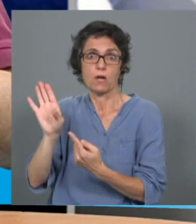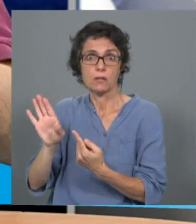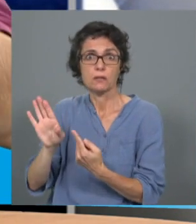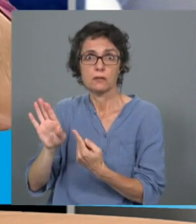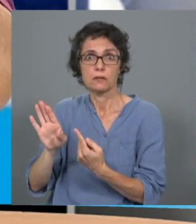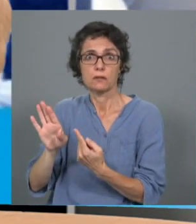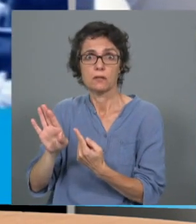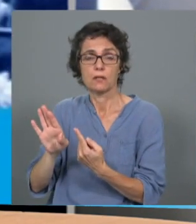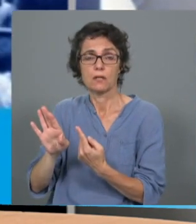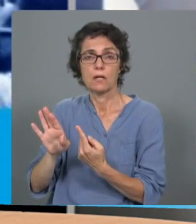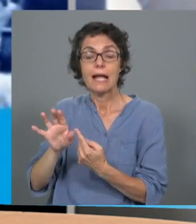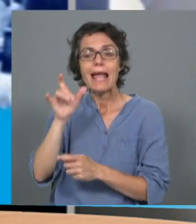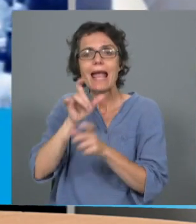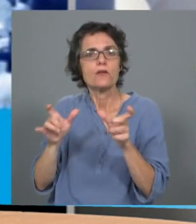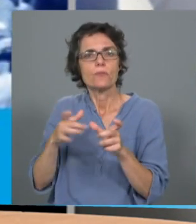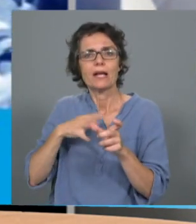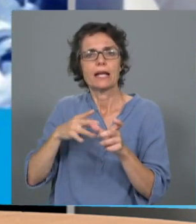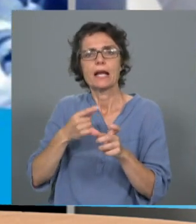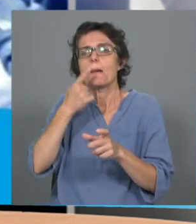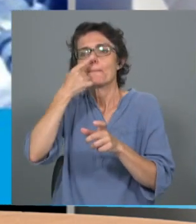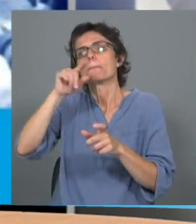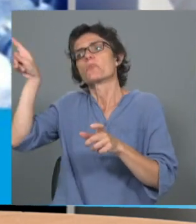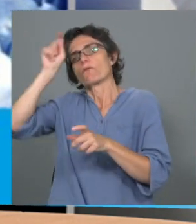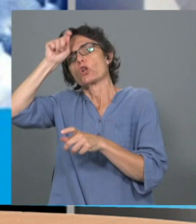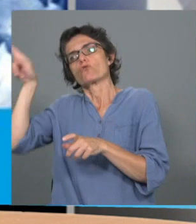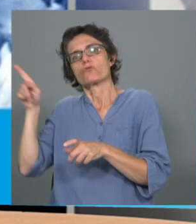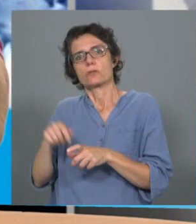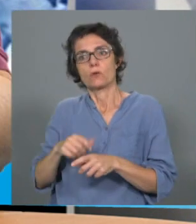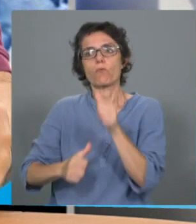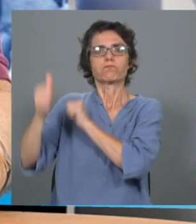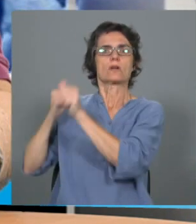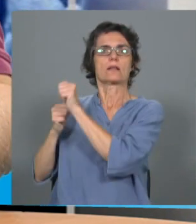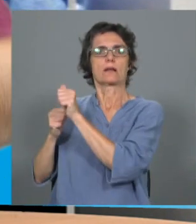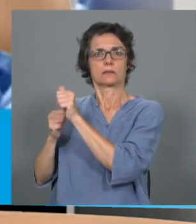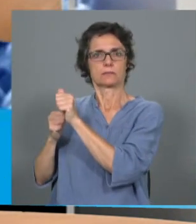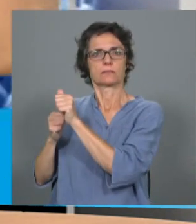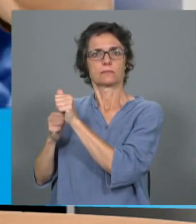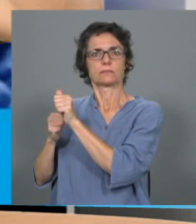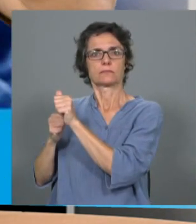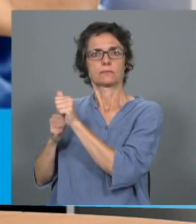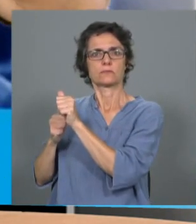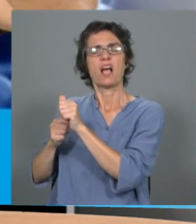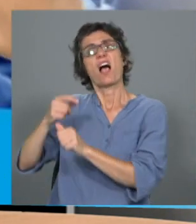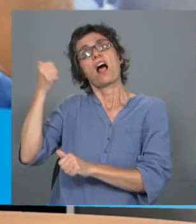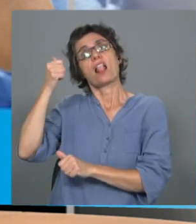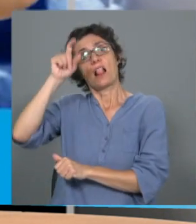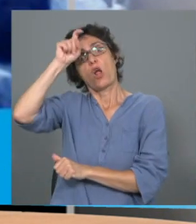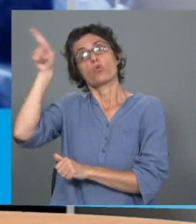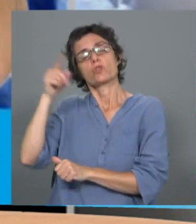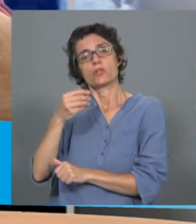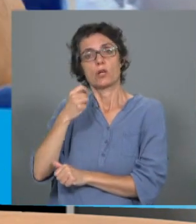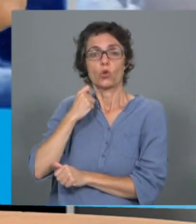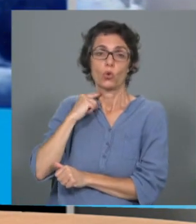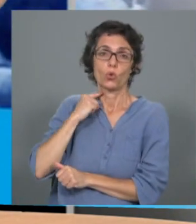e parece que querem voltar para trás. Aí é que está a coisa. Não é? Voltar para trás. Ao menos no Egito tínhamos carne,